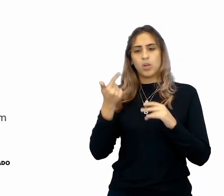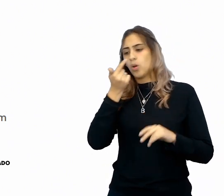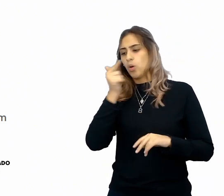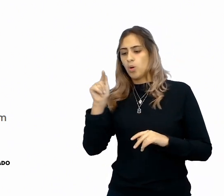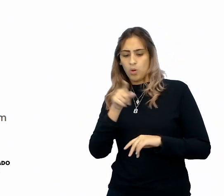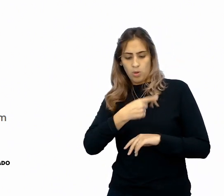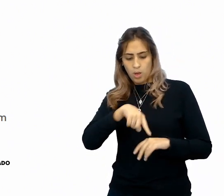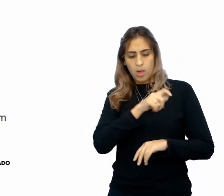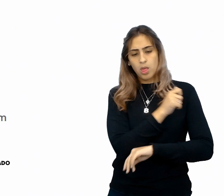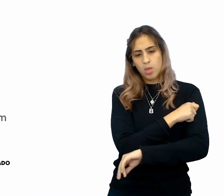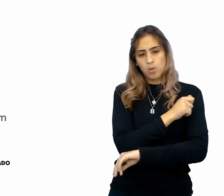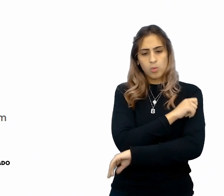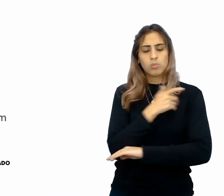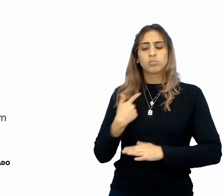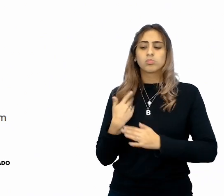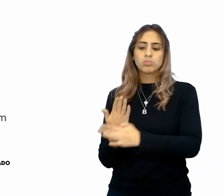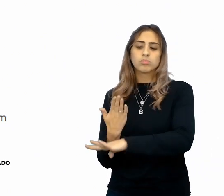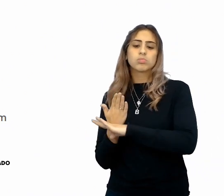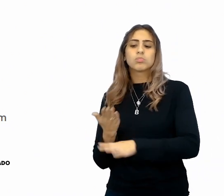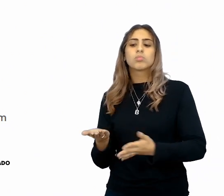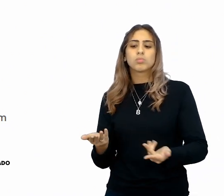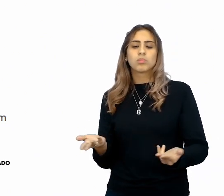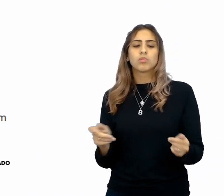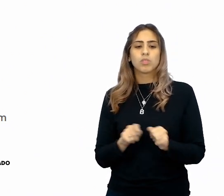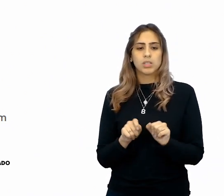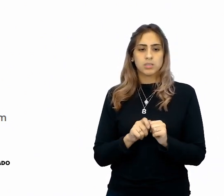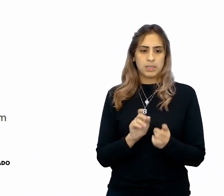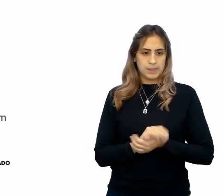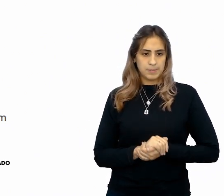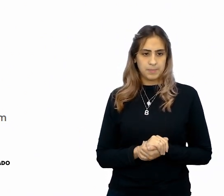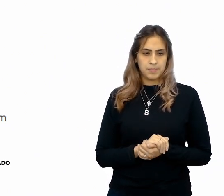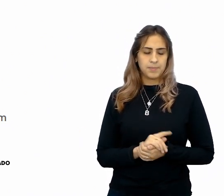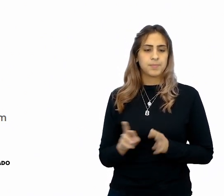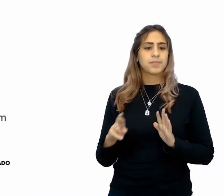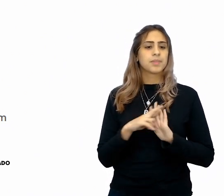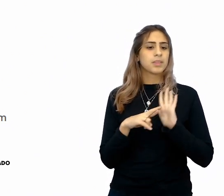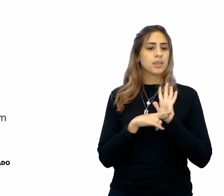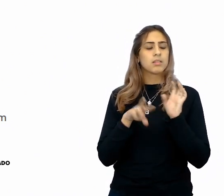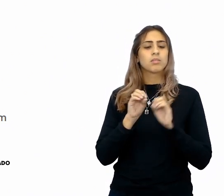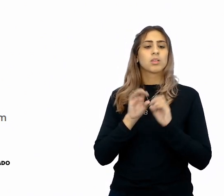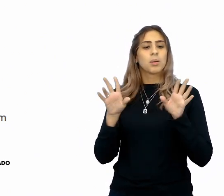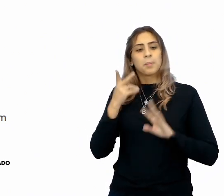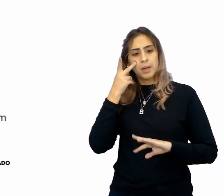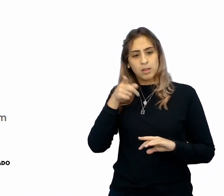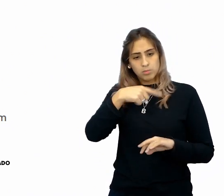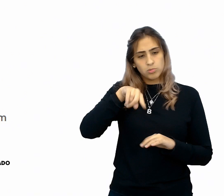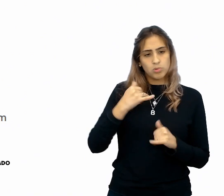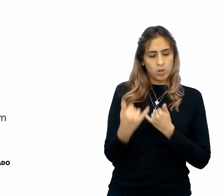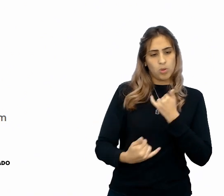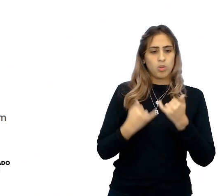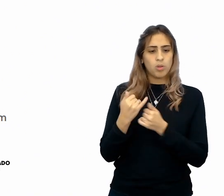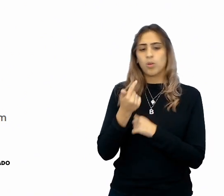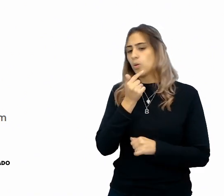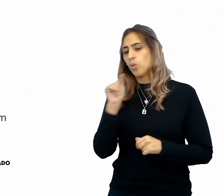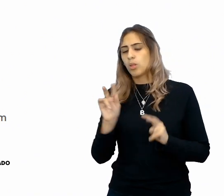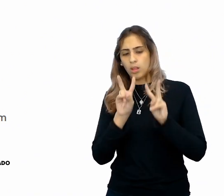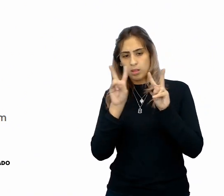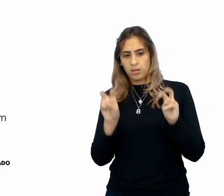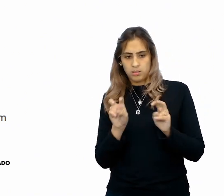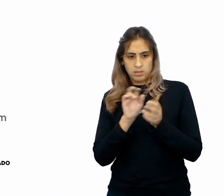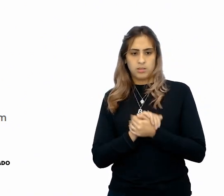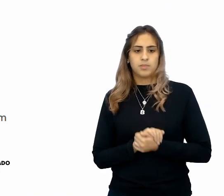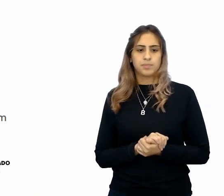estudantes que contemplem, ok? Bom, as regras estão claras para os jogadores? Isso é uma outra questão